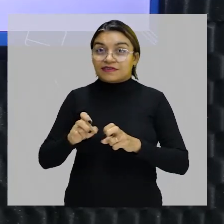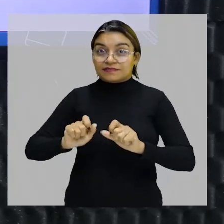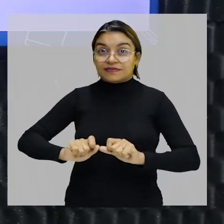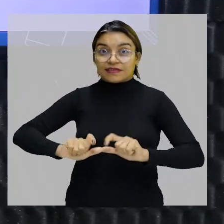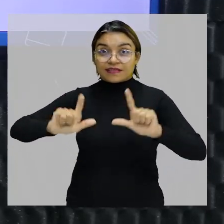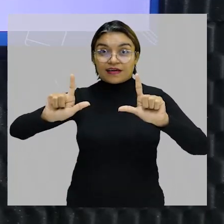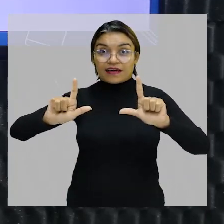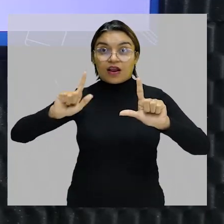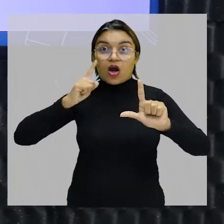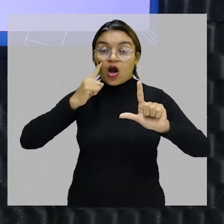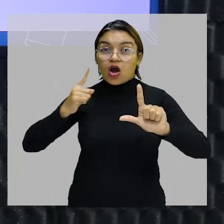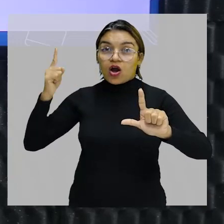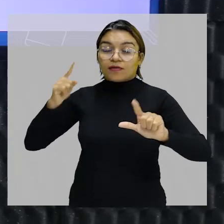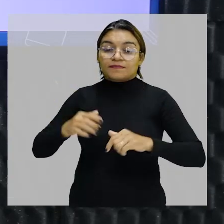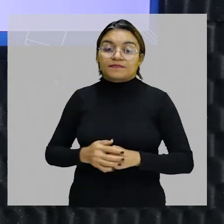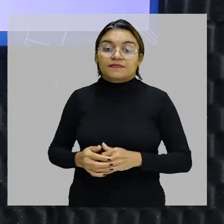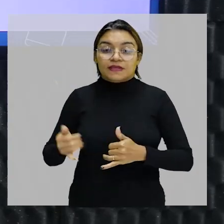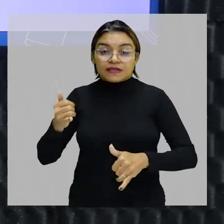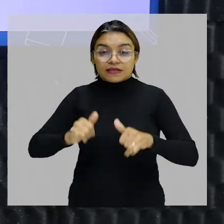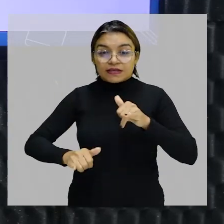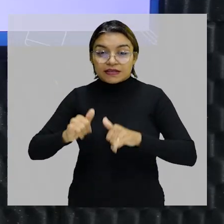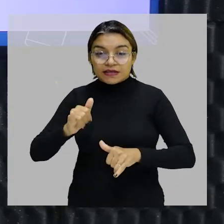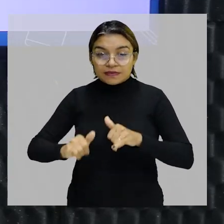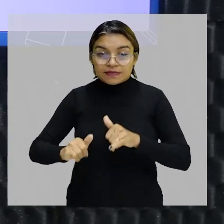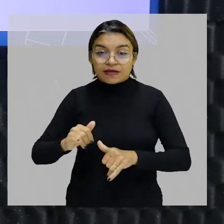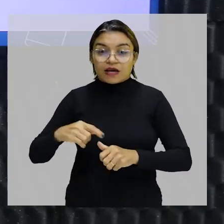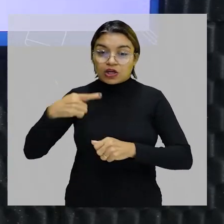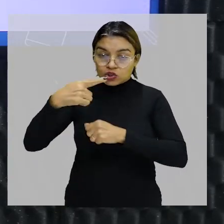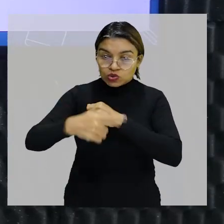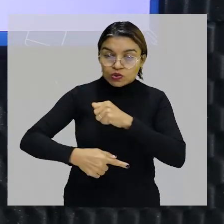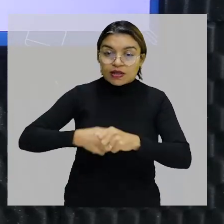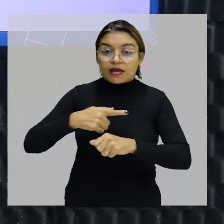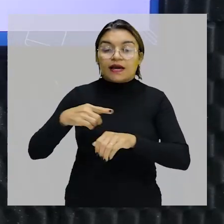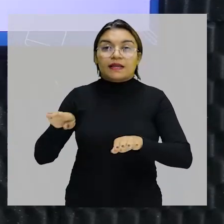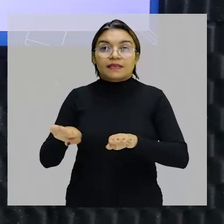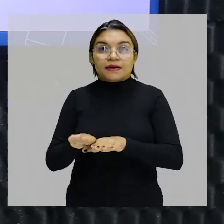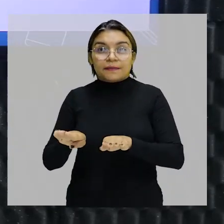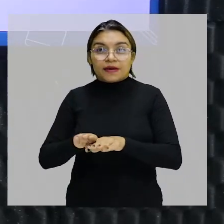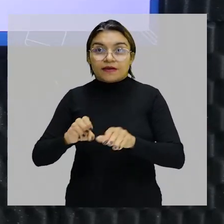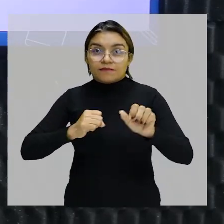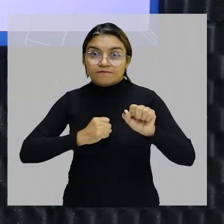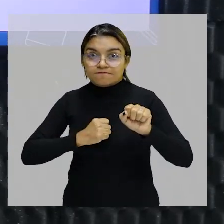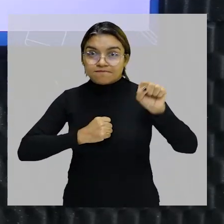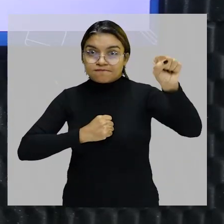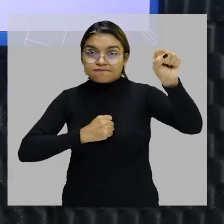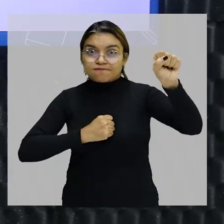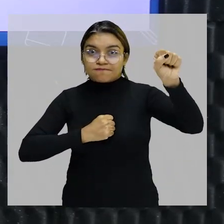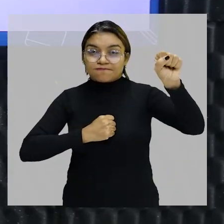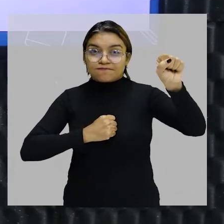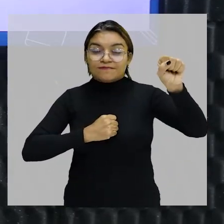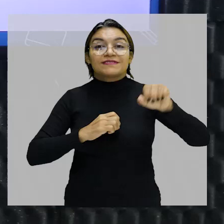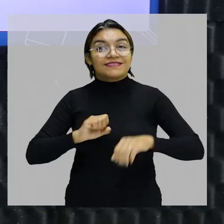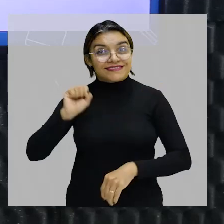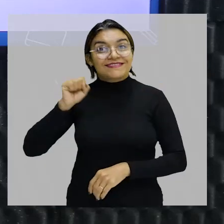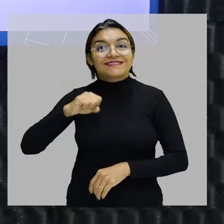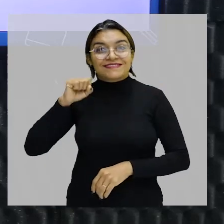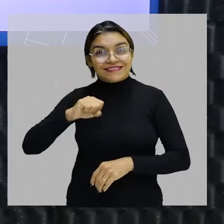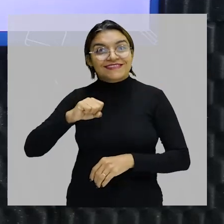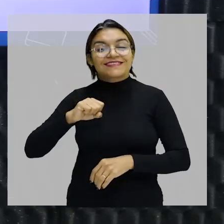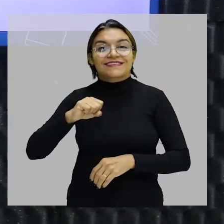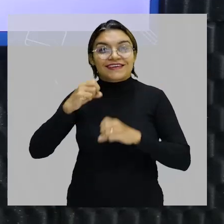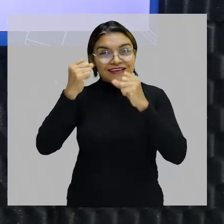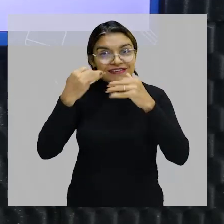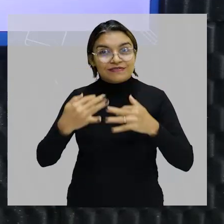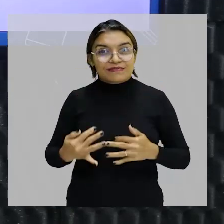temos aqui, ó, química nuclear e os heróis. Na verdade, os super-heróis, sim, né? Vamos falar um pouquinho sobre